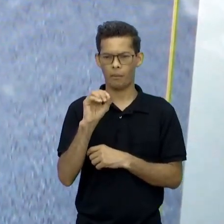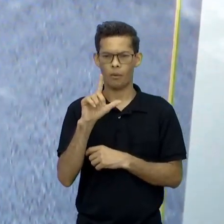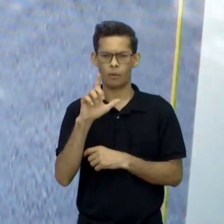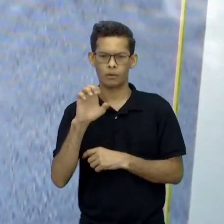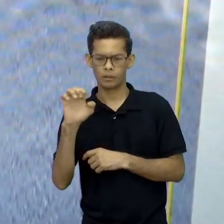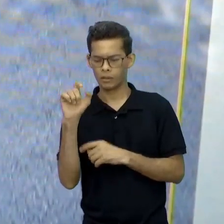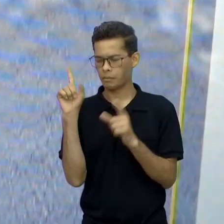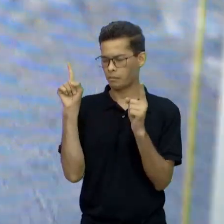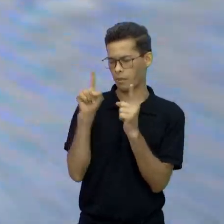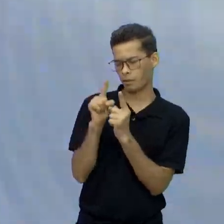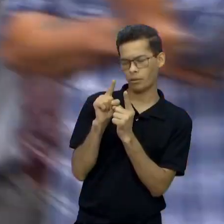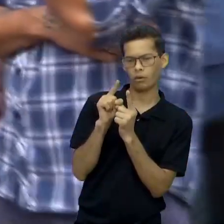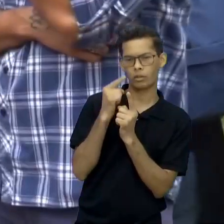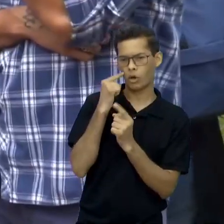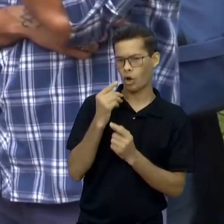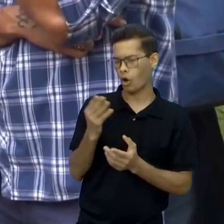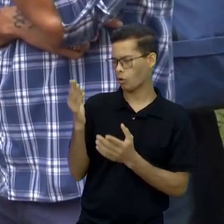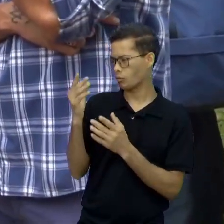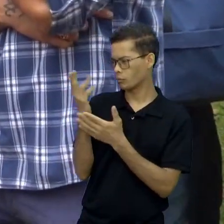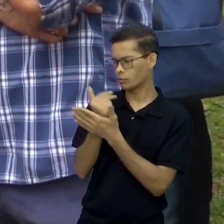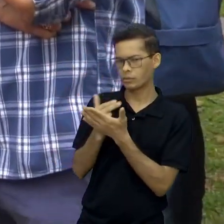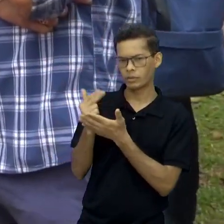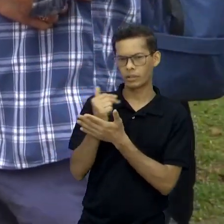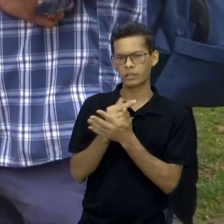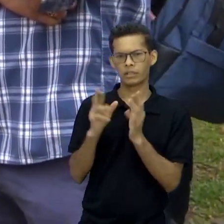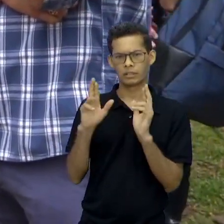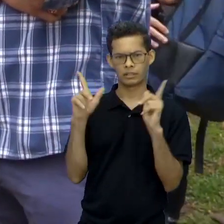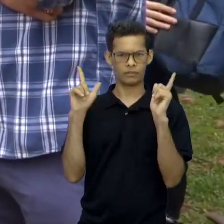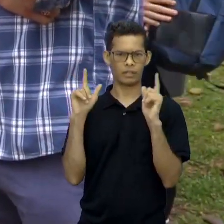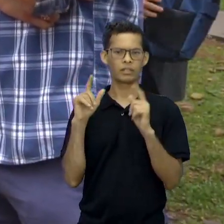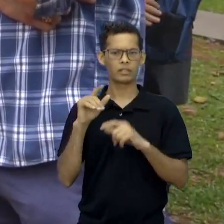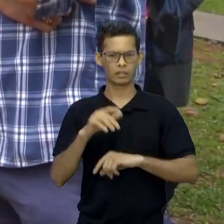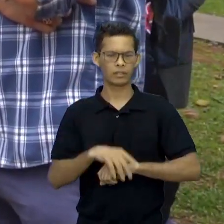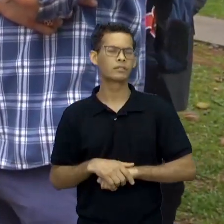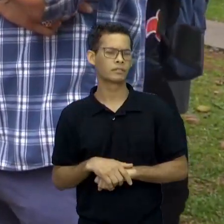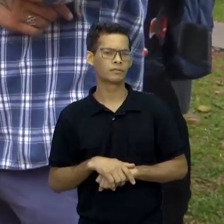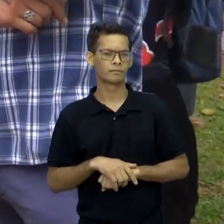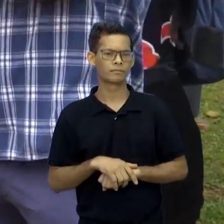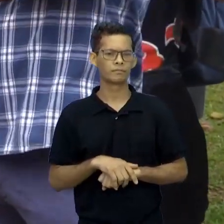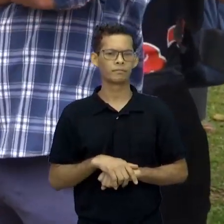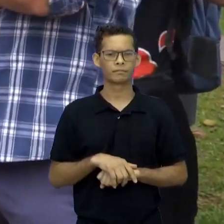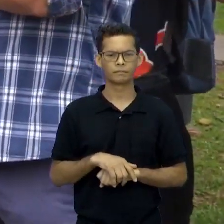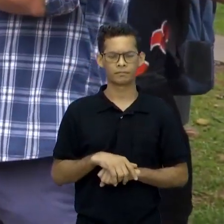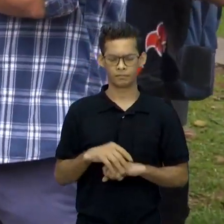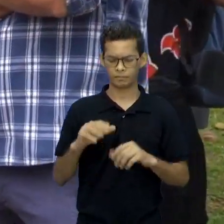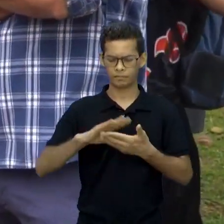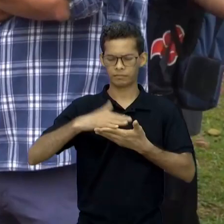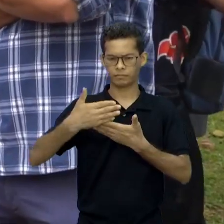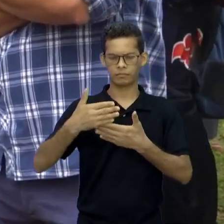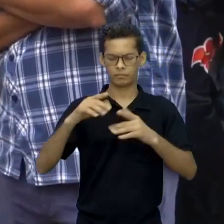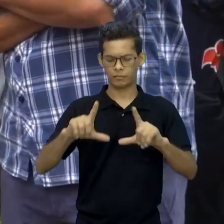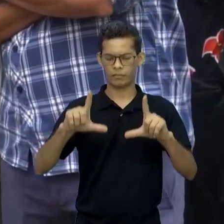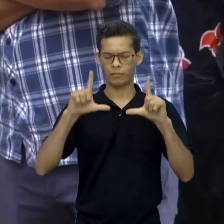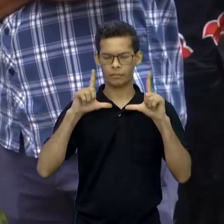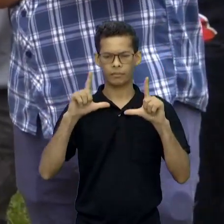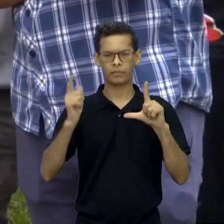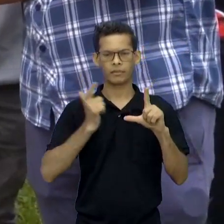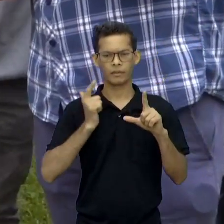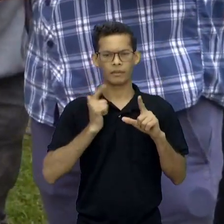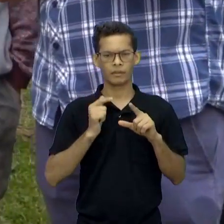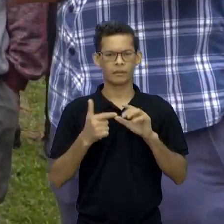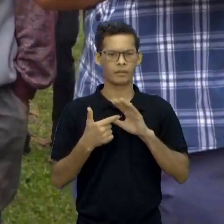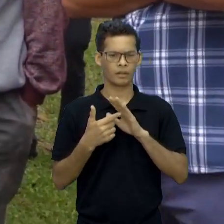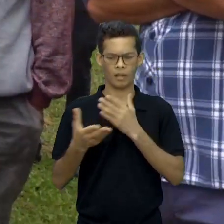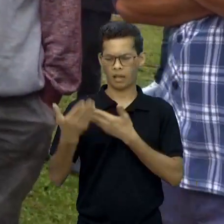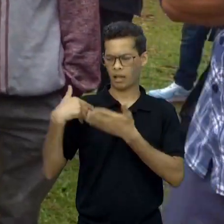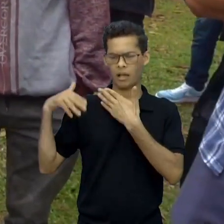Então olhem aqui na tela do computador. Aqui a gente plantou 3 alvos. está aqui a tela do computador. O que eu mostrei na